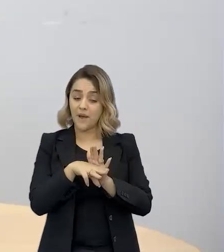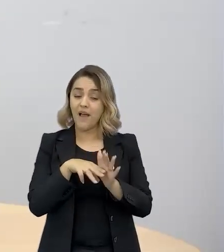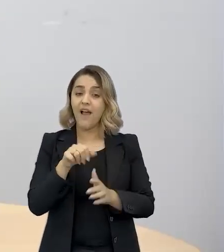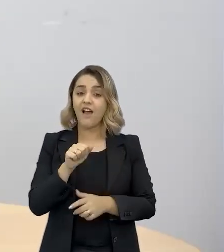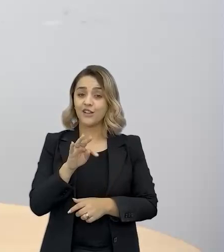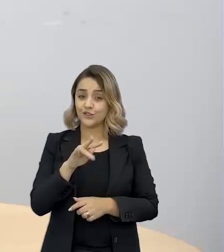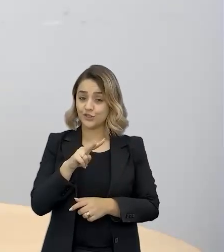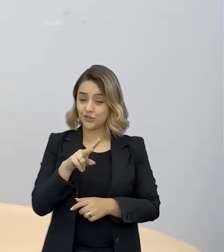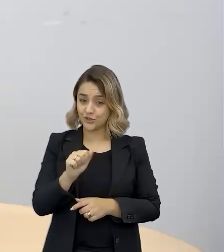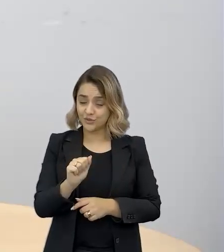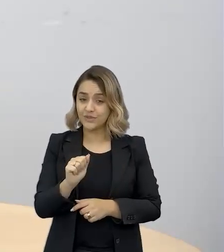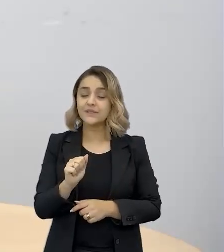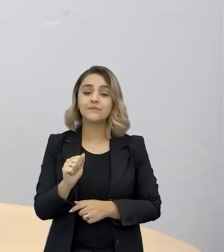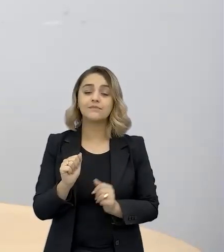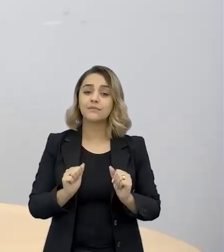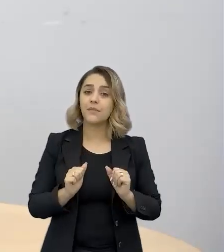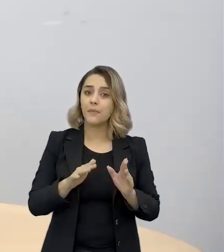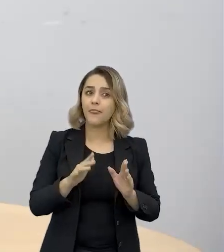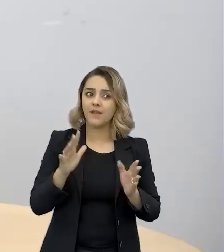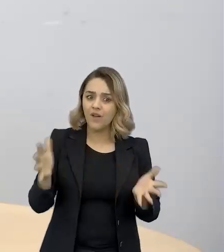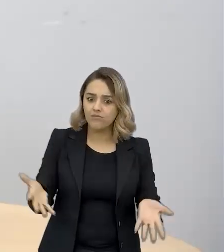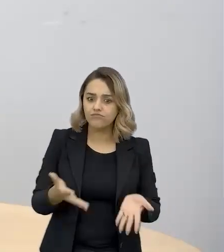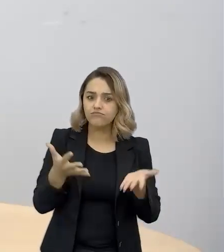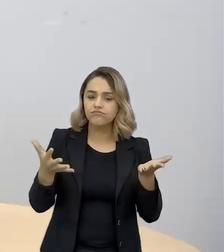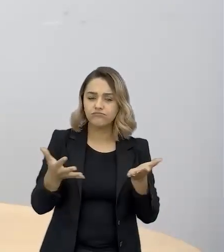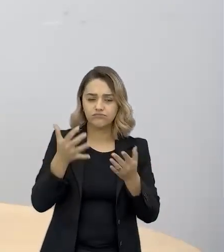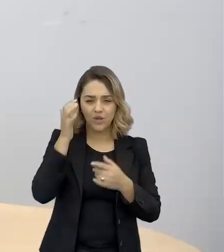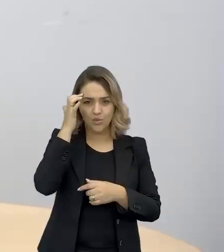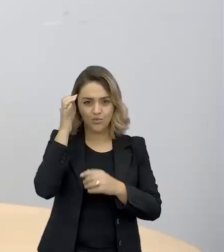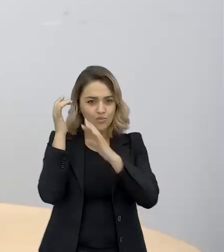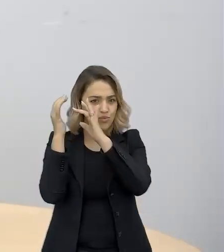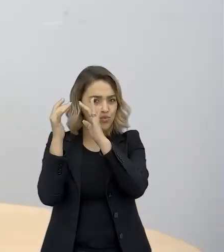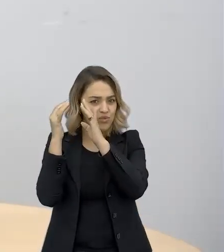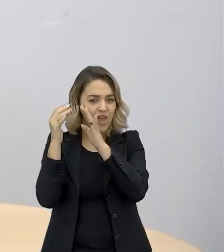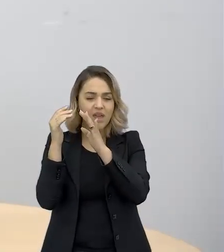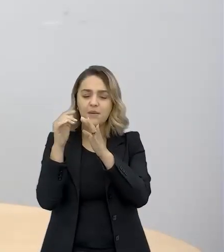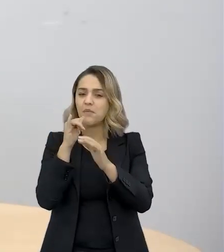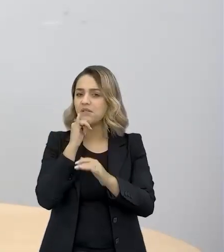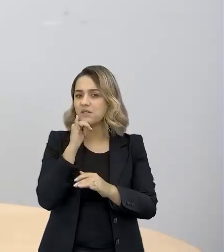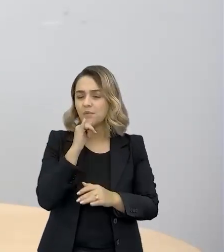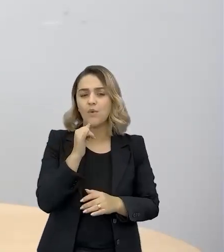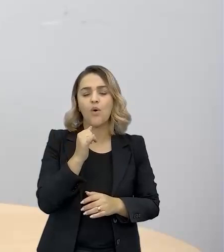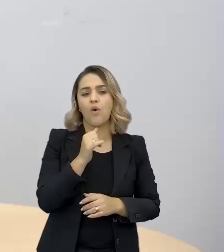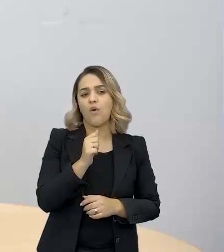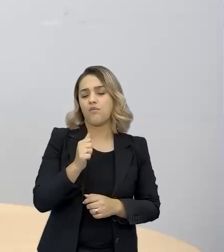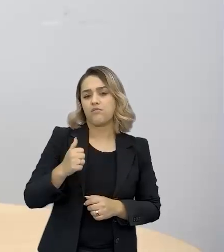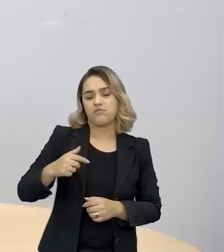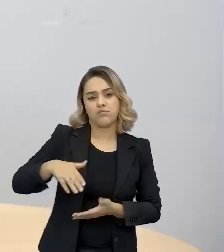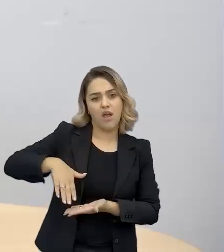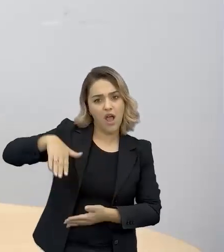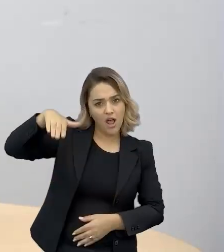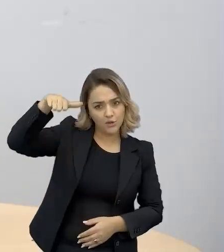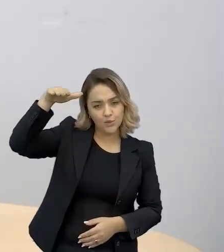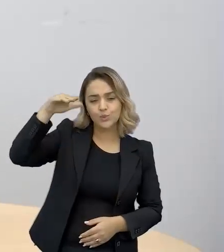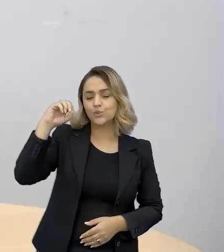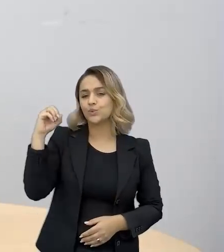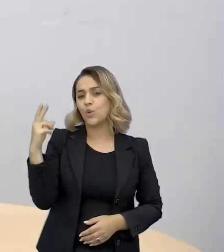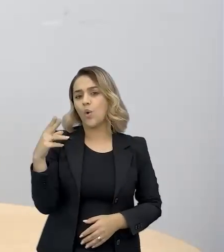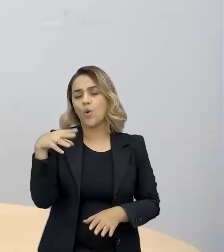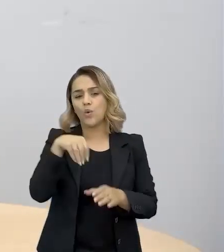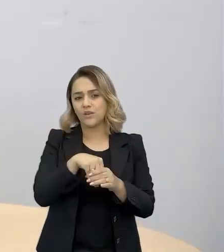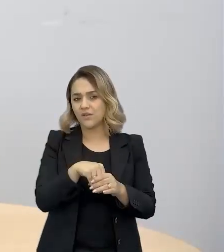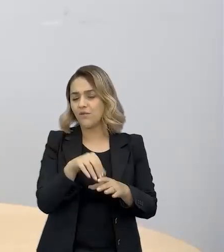ativas, a gente desperta isso no cérebro de quem for. Pode ser adulto, pode ser num ambiente mais formal, menos